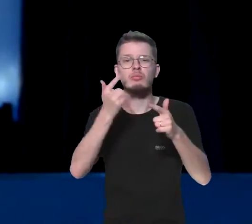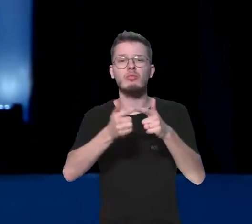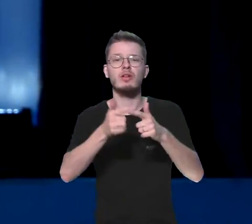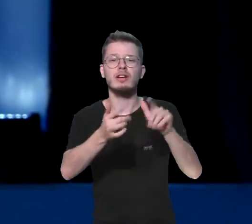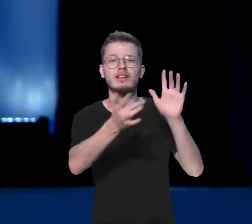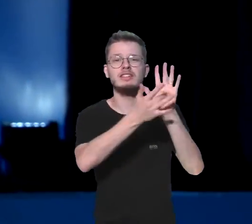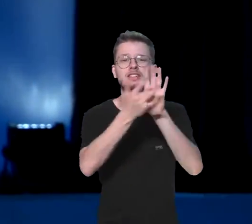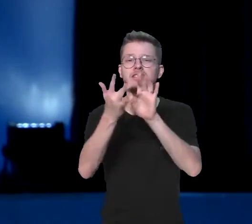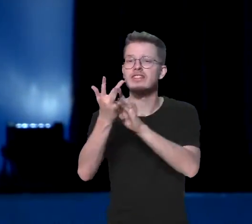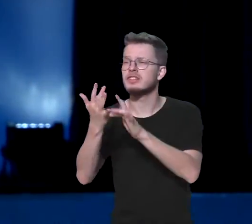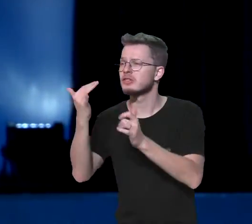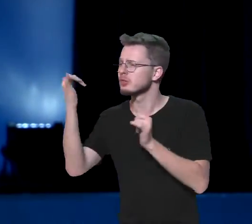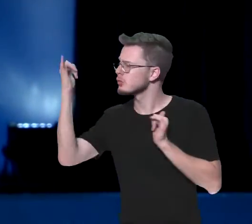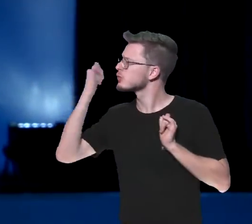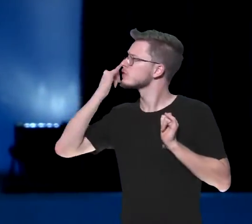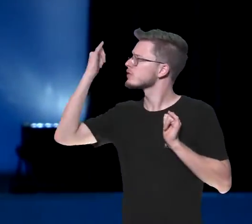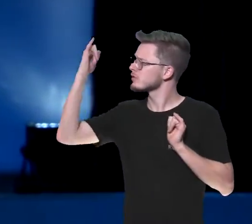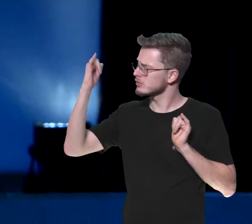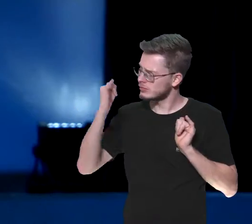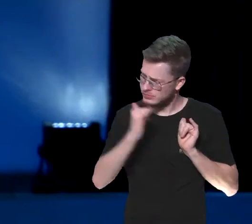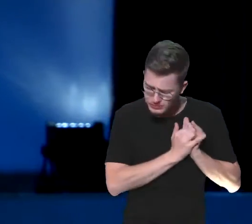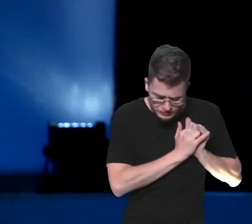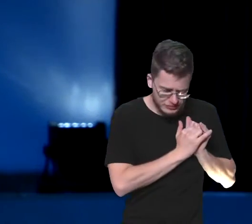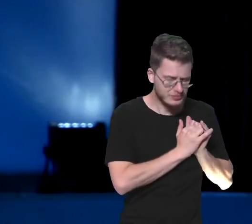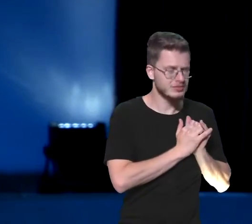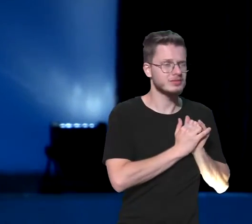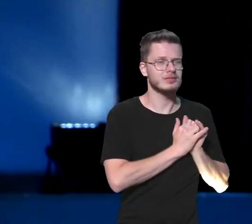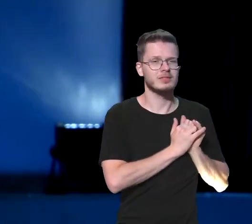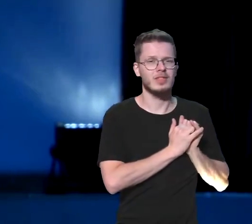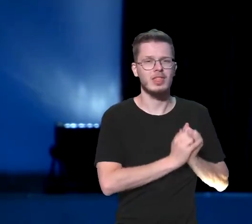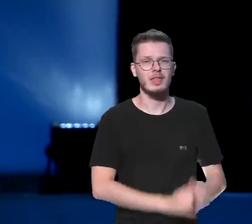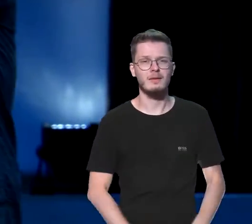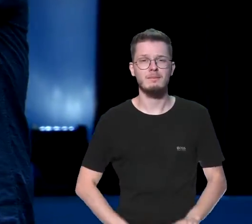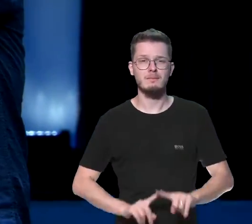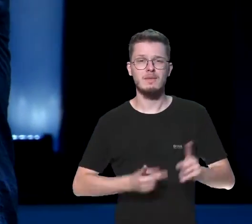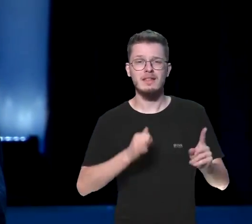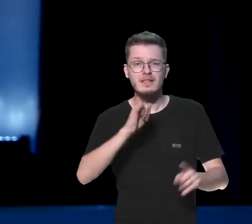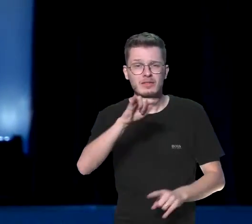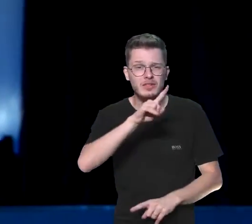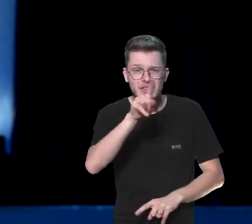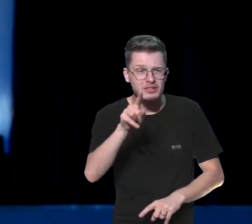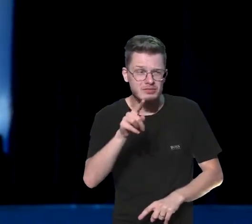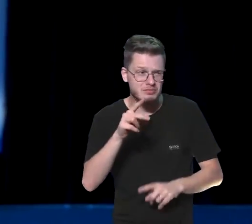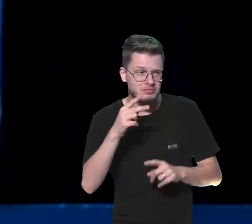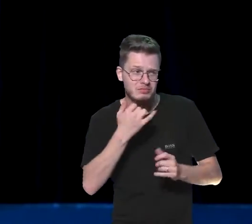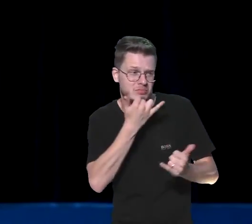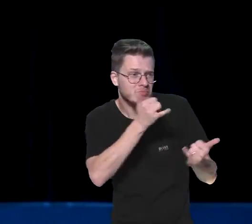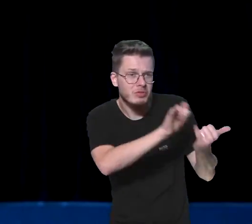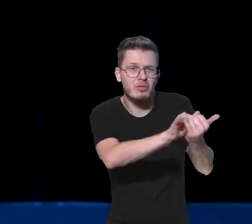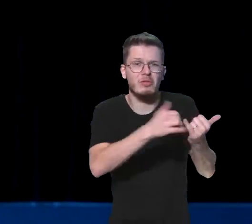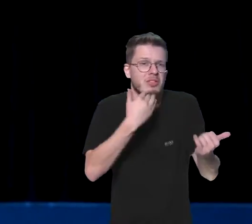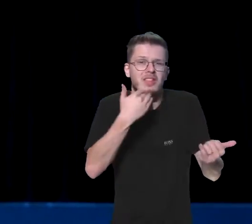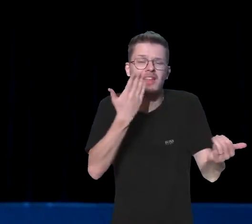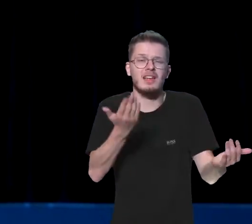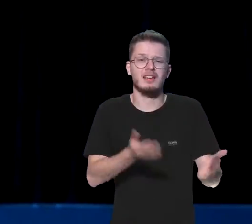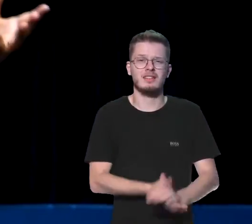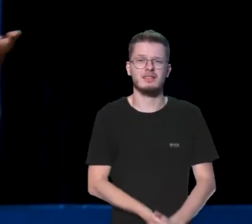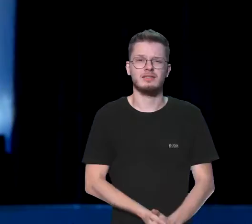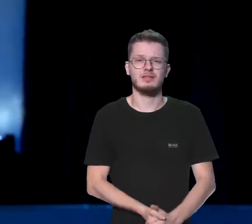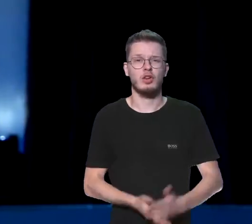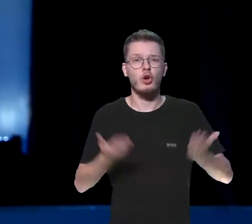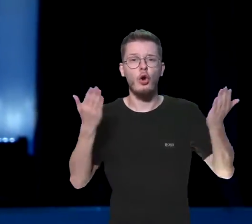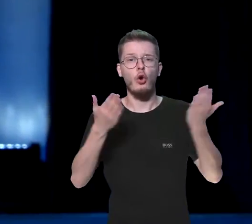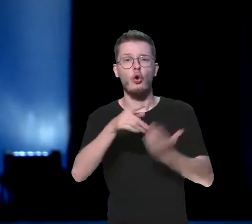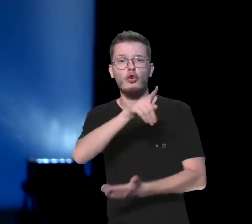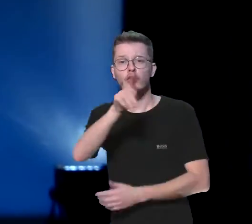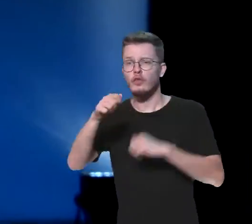Eu posso estender. Então, se você não tem conseguido, hoje é tempo de olhar para o perdão do rei. Para você olhar para o